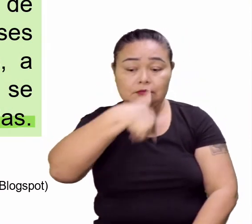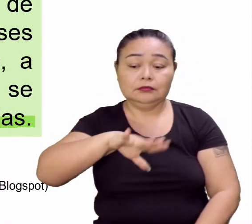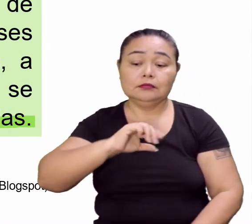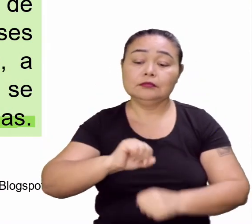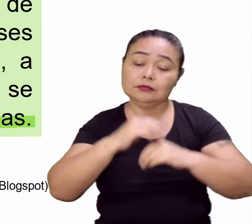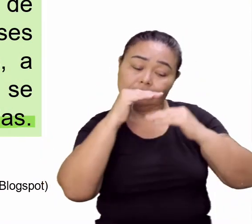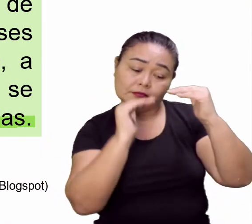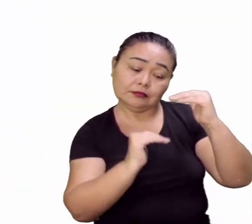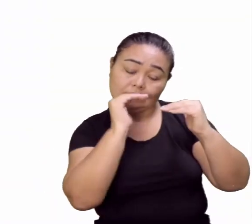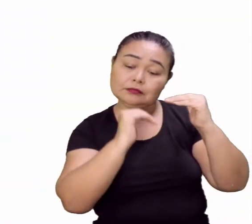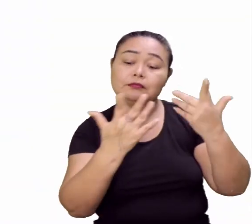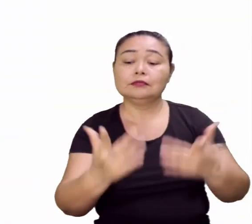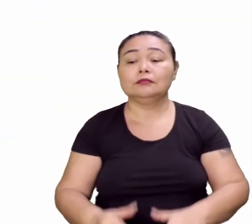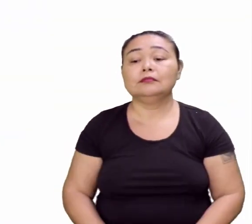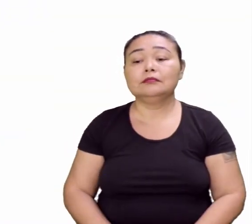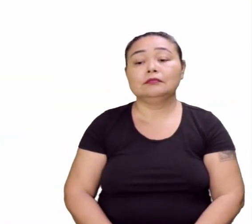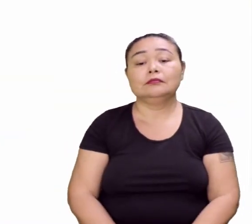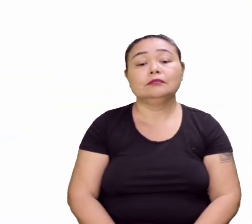mundo subdesenvolvido.